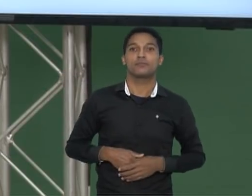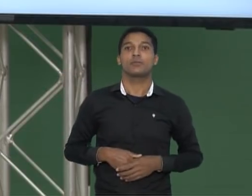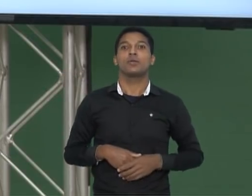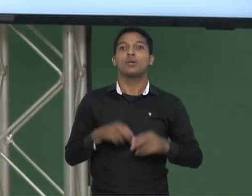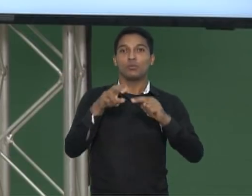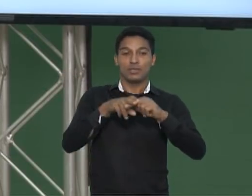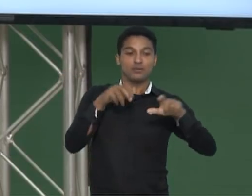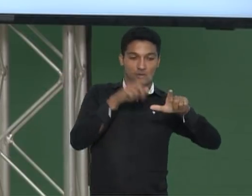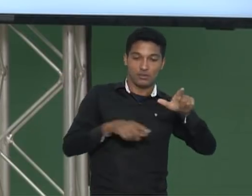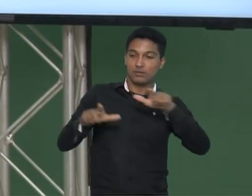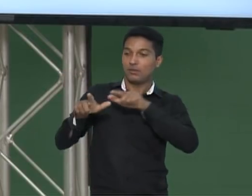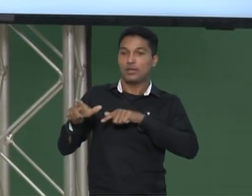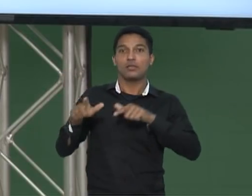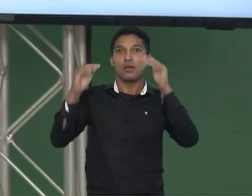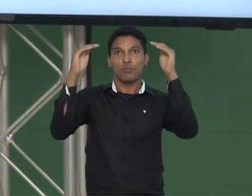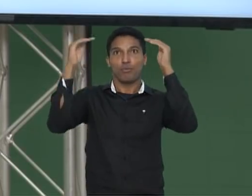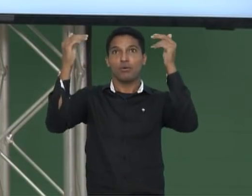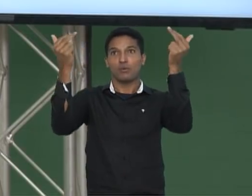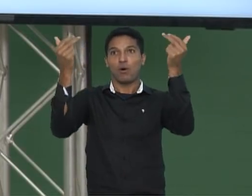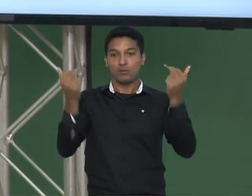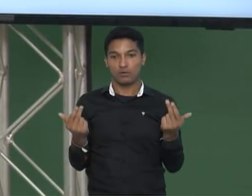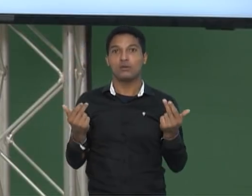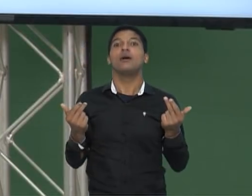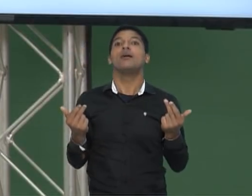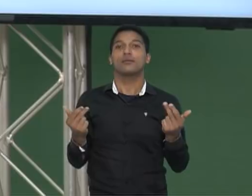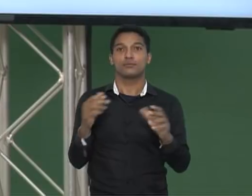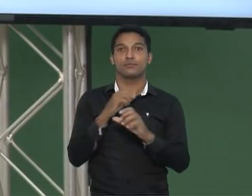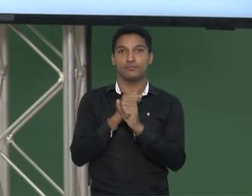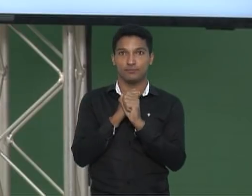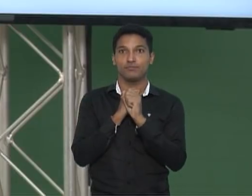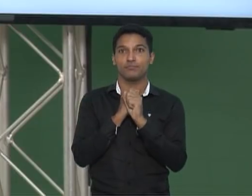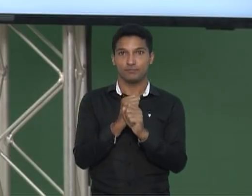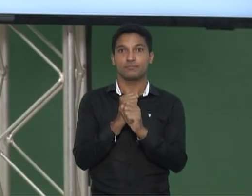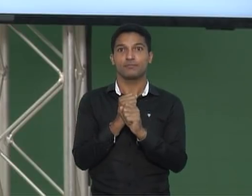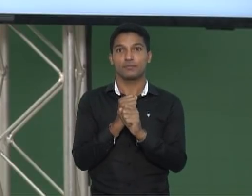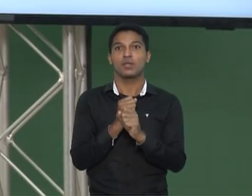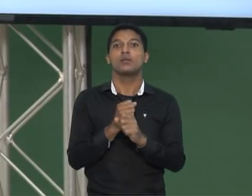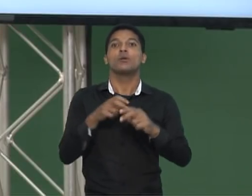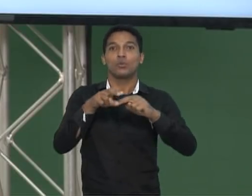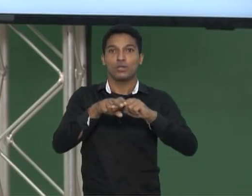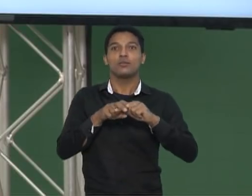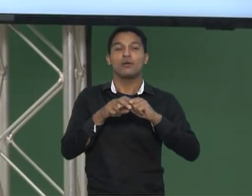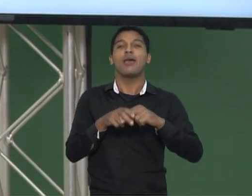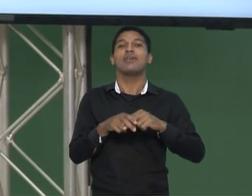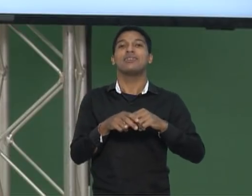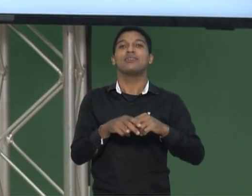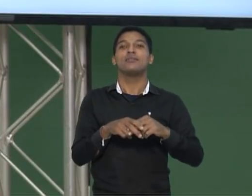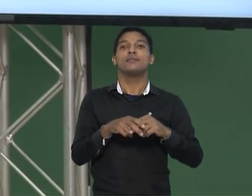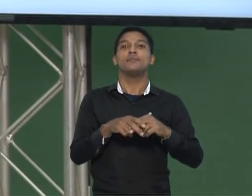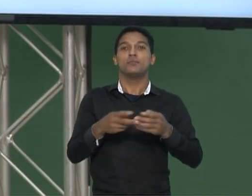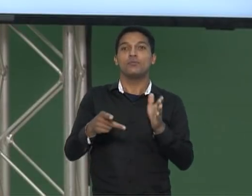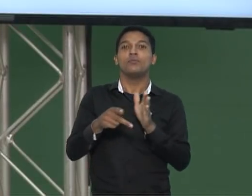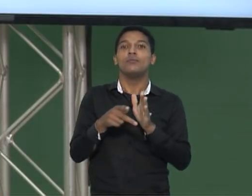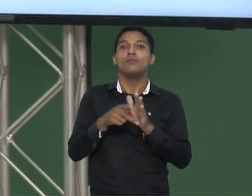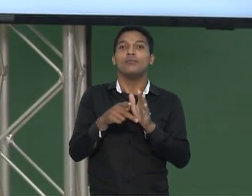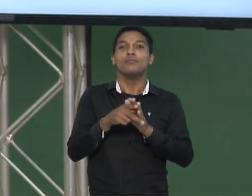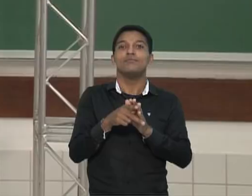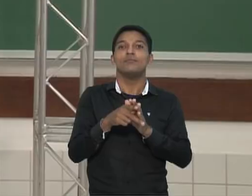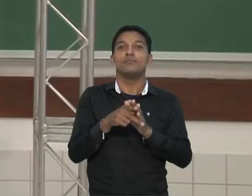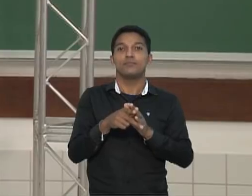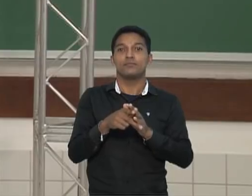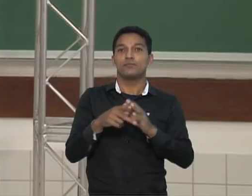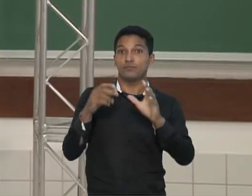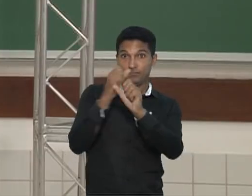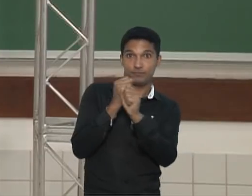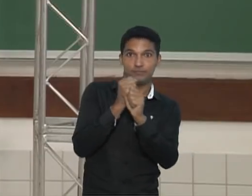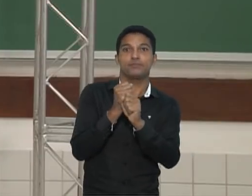devem ter o mesmo expoente também, para que daí nós definimos como termos semelhantes na matemática, tá? E a nossa resposta